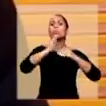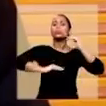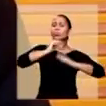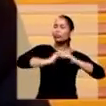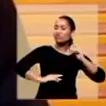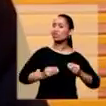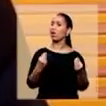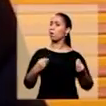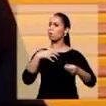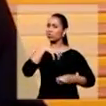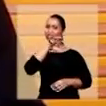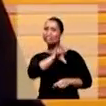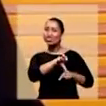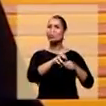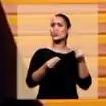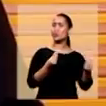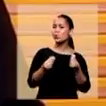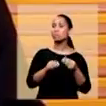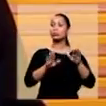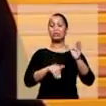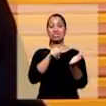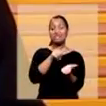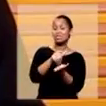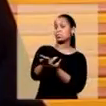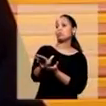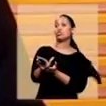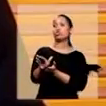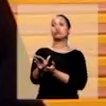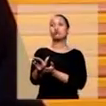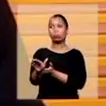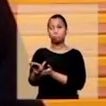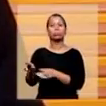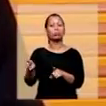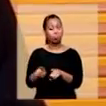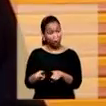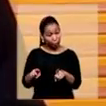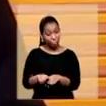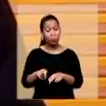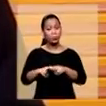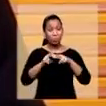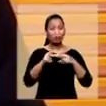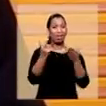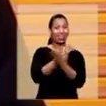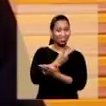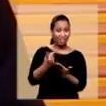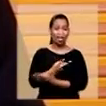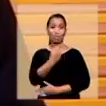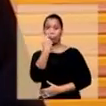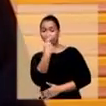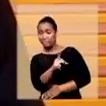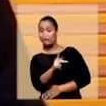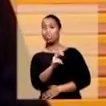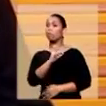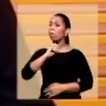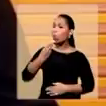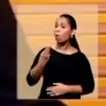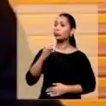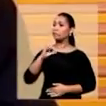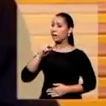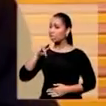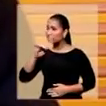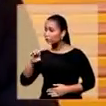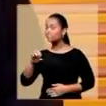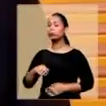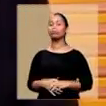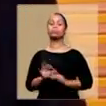que profissional que ele era, se às vezes essa demissão dele não provém muito mais de falhas e de erros dele do que da crise em